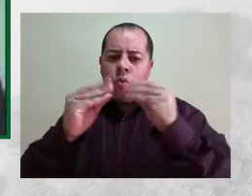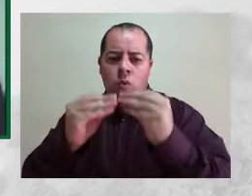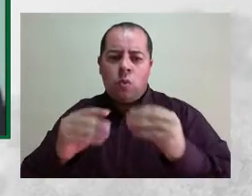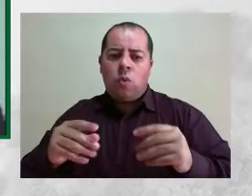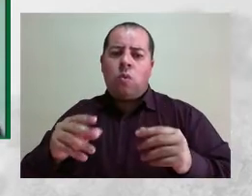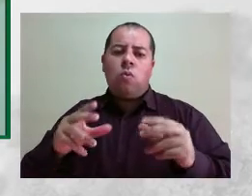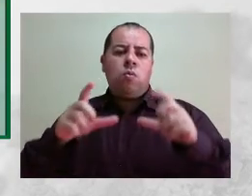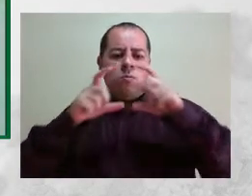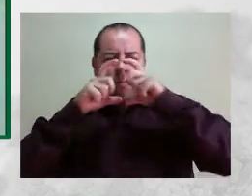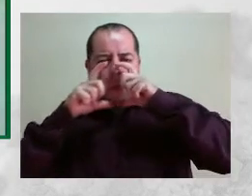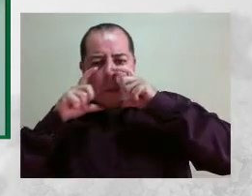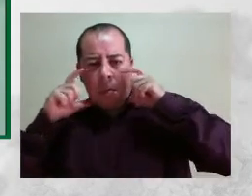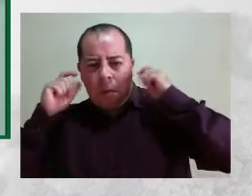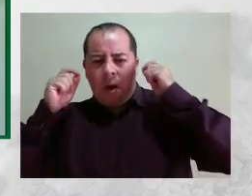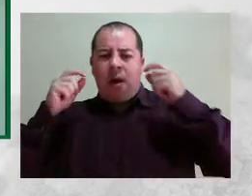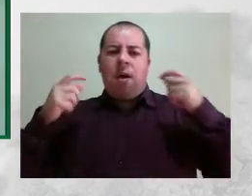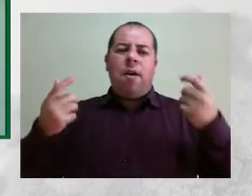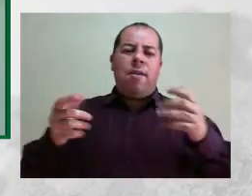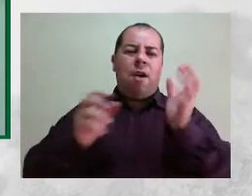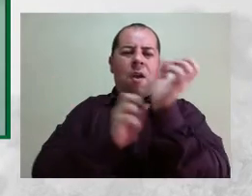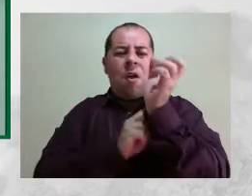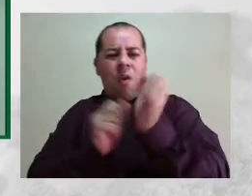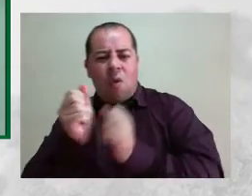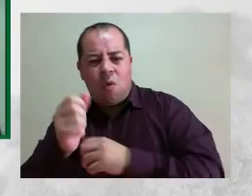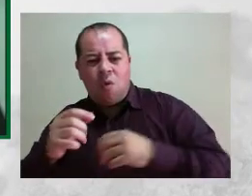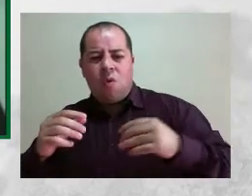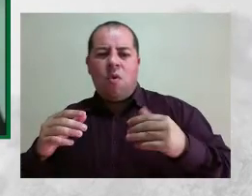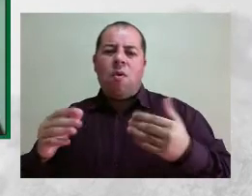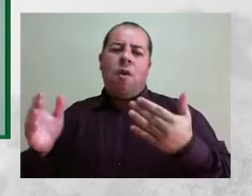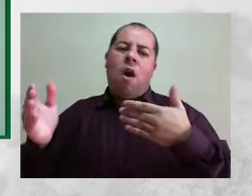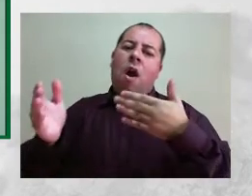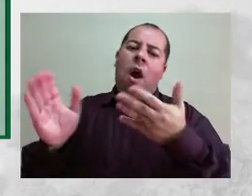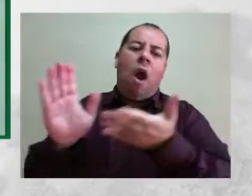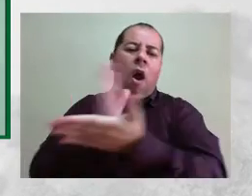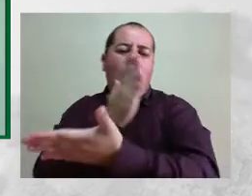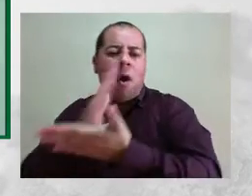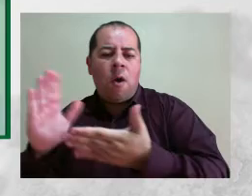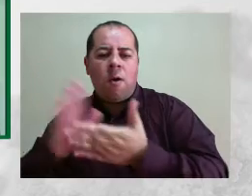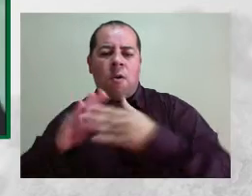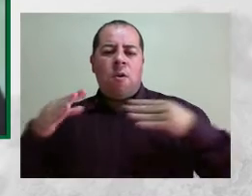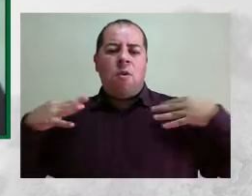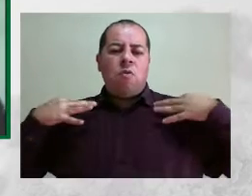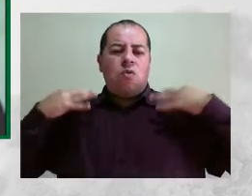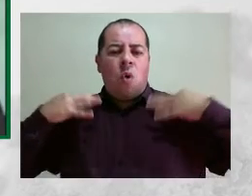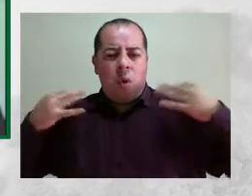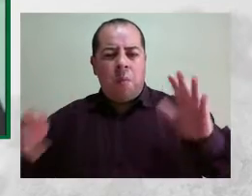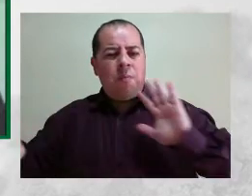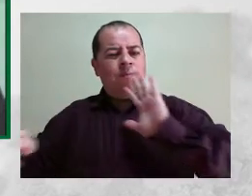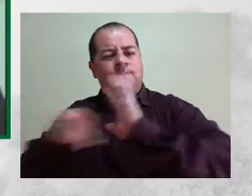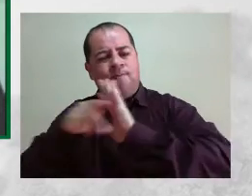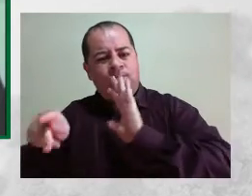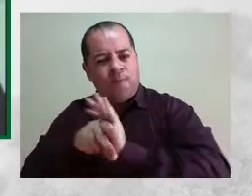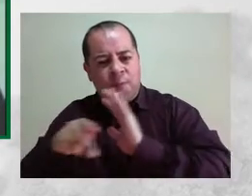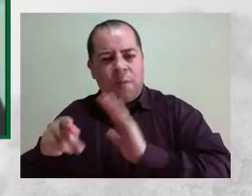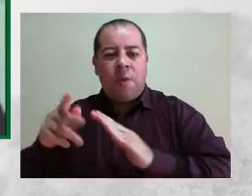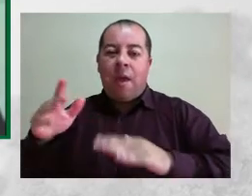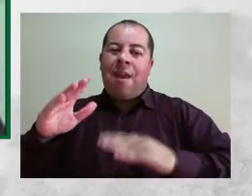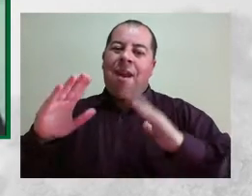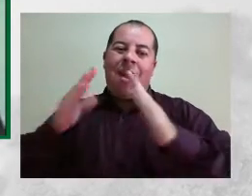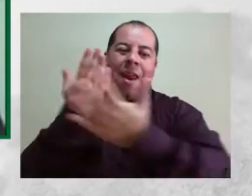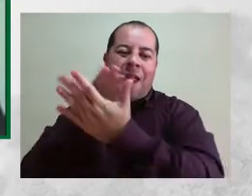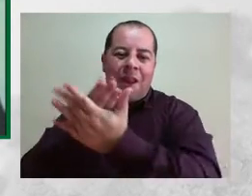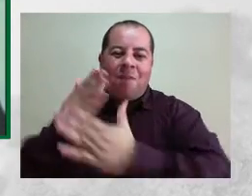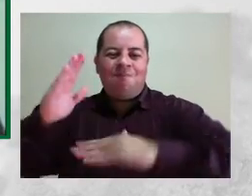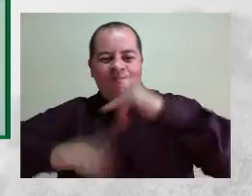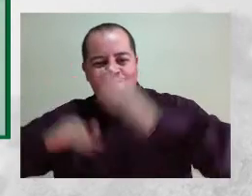ter que estar com EPIs, principalmente máscaras, em algumas situações de luva, de jaleco,